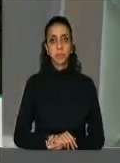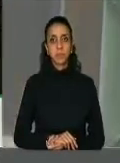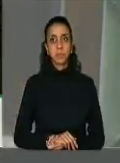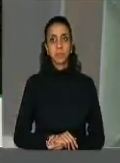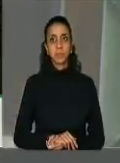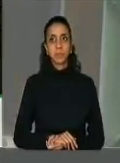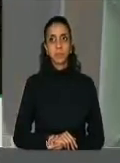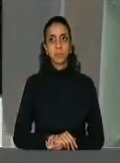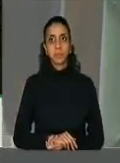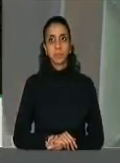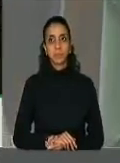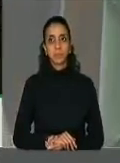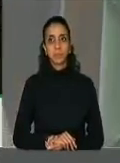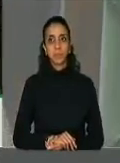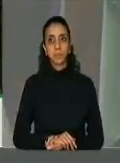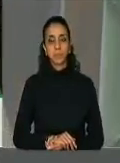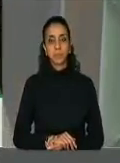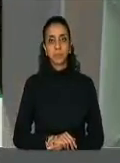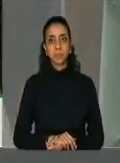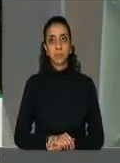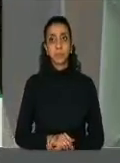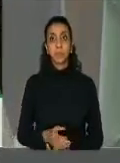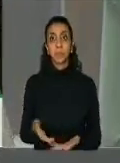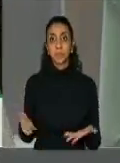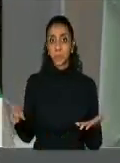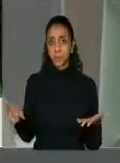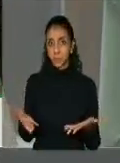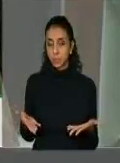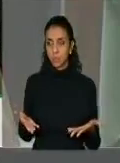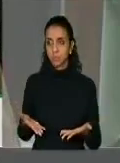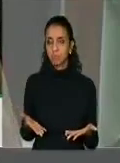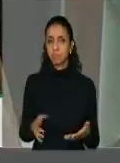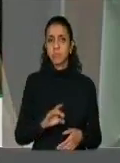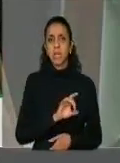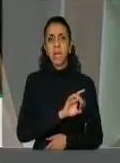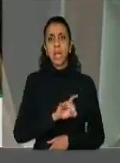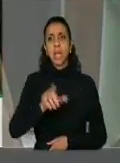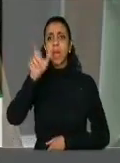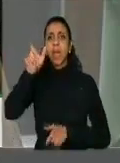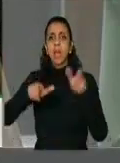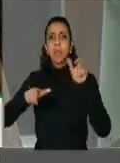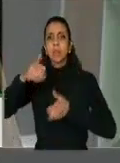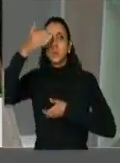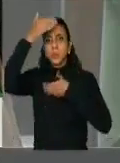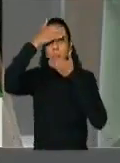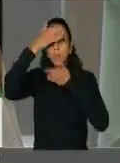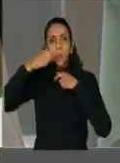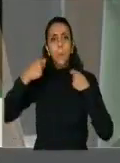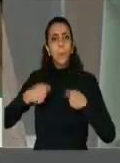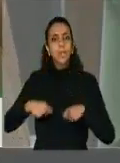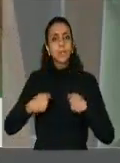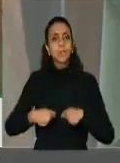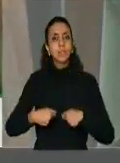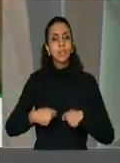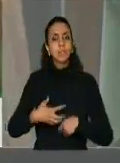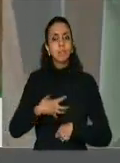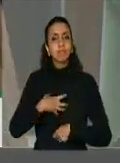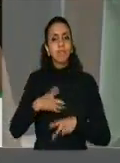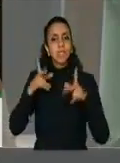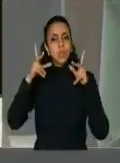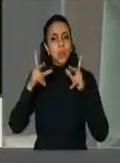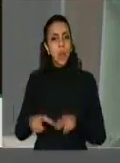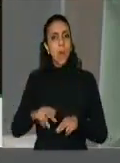Este dia que neste dia no qual cada muçulmano deve ser o embaixador e representante da